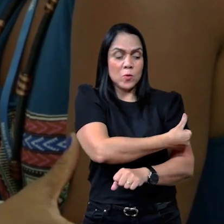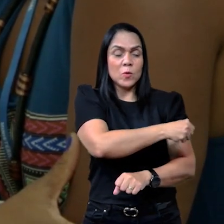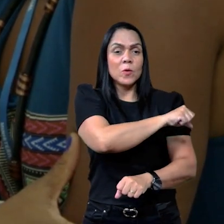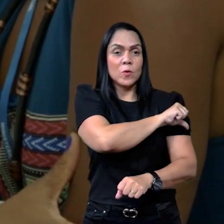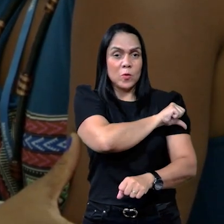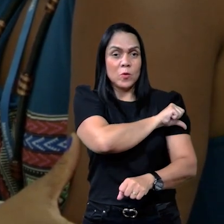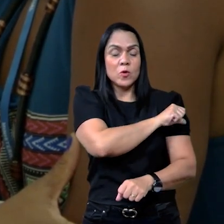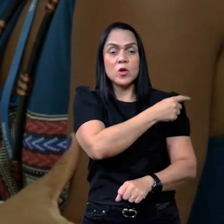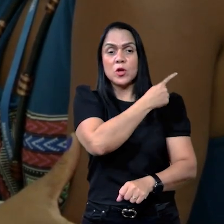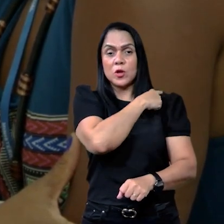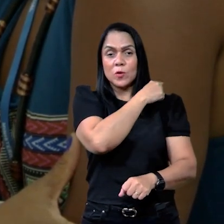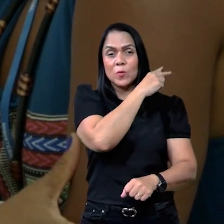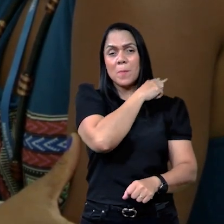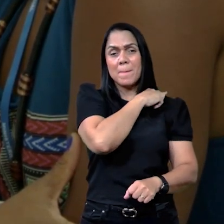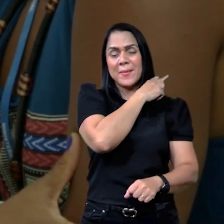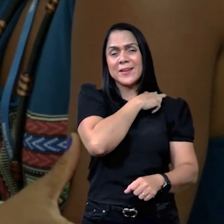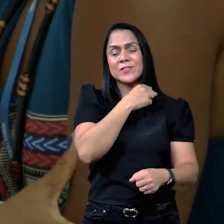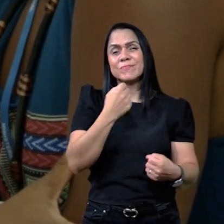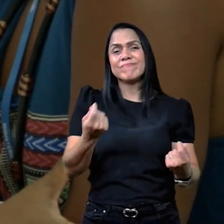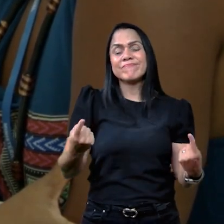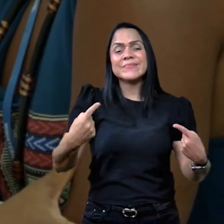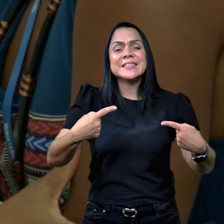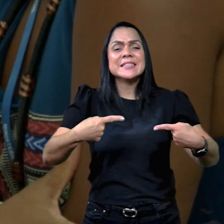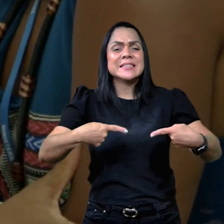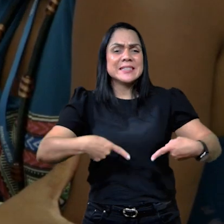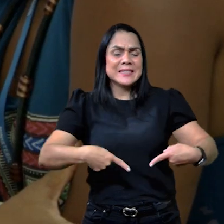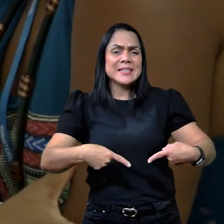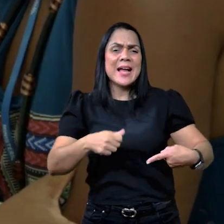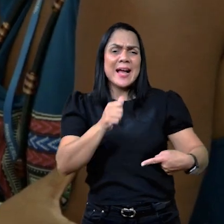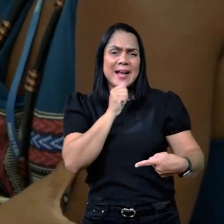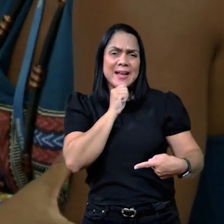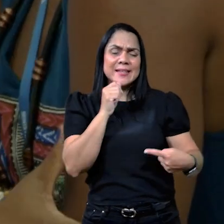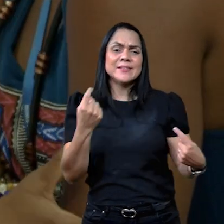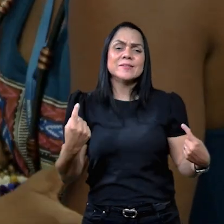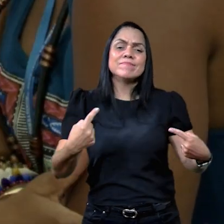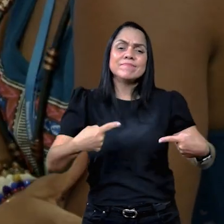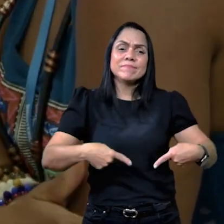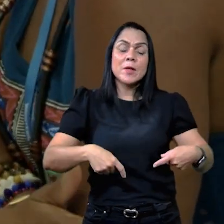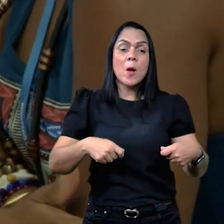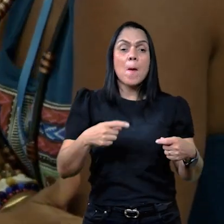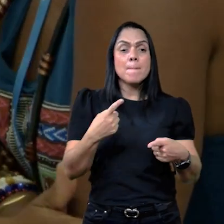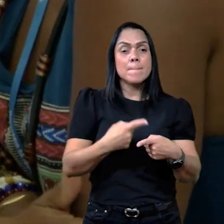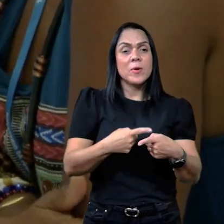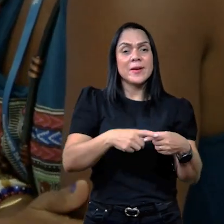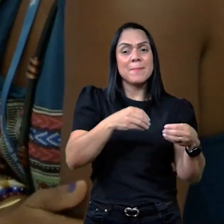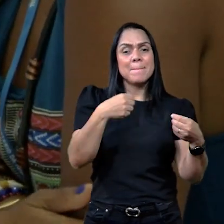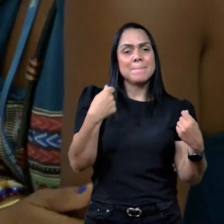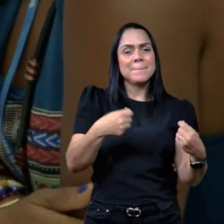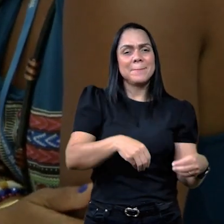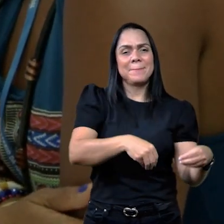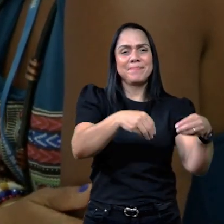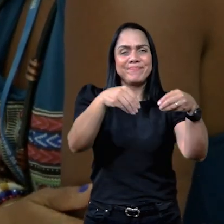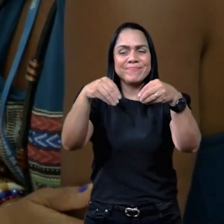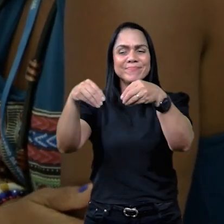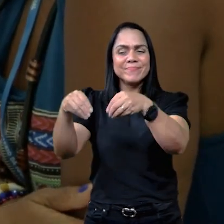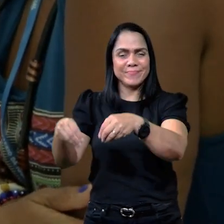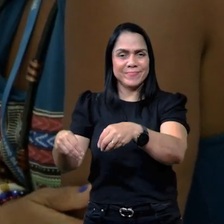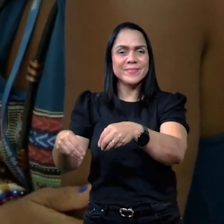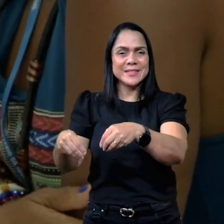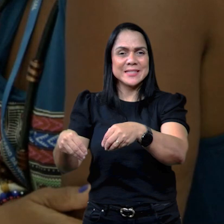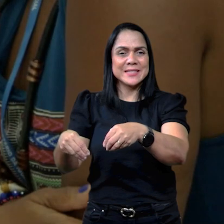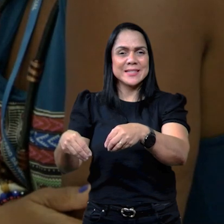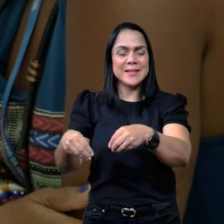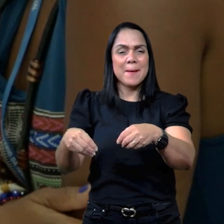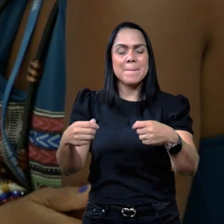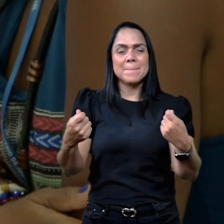e no médio ainda é esse desafio, né? Porque ele precisa sair de sua comunidade, principalmente também na universidade. Então,